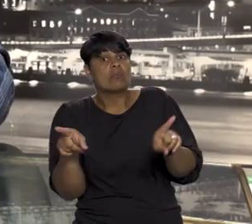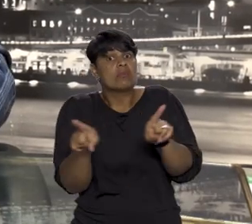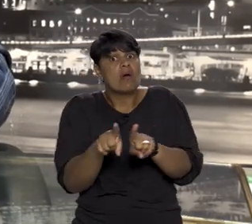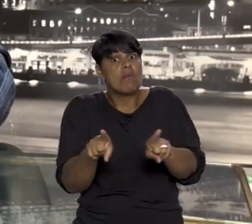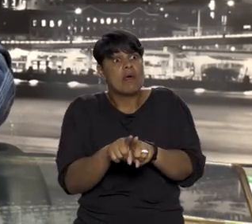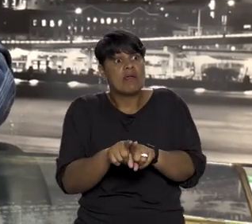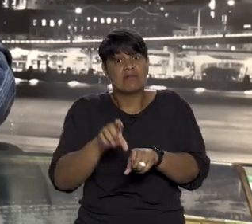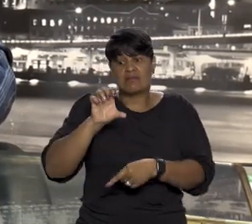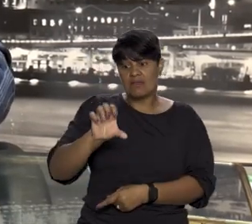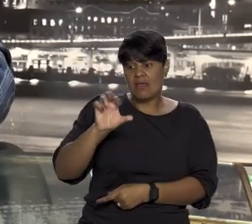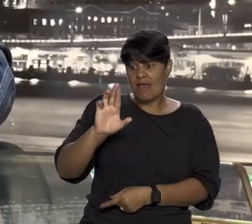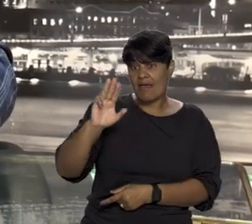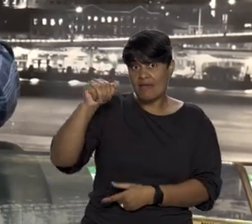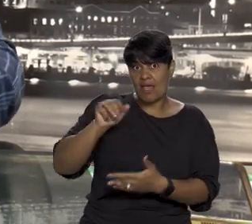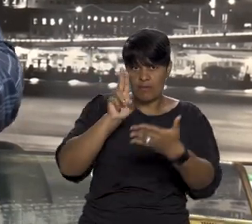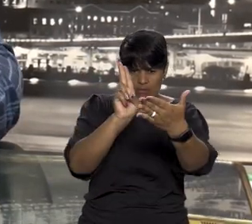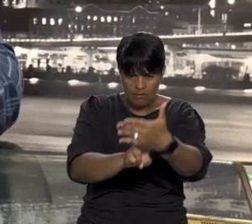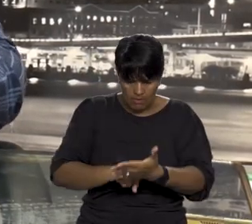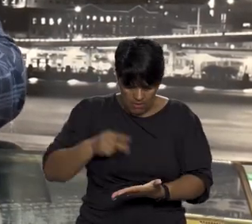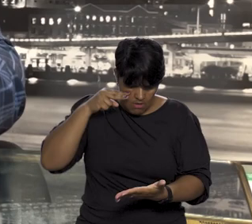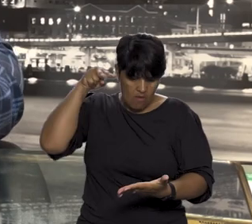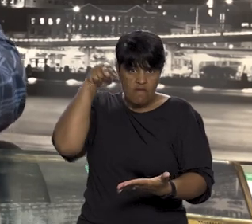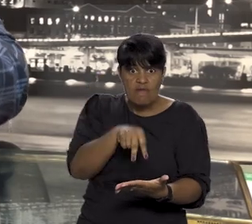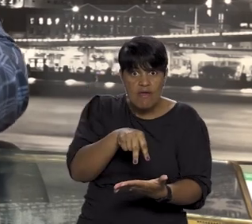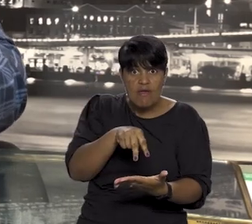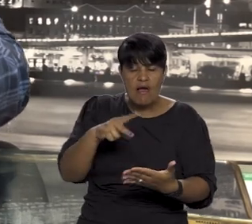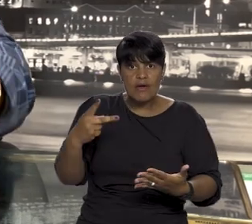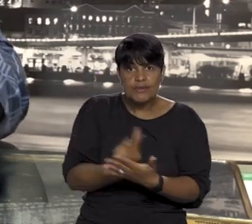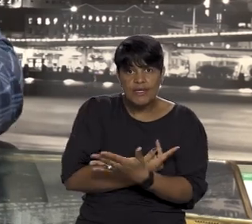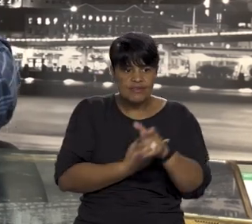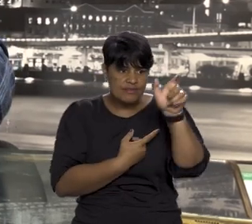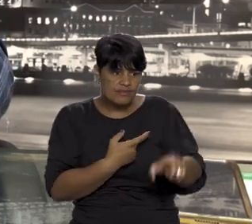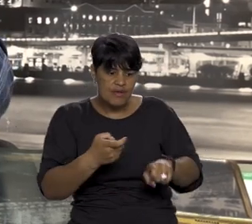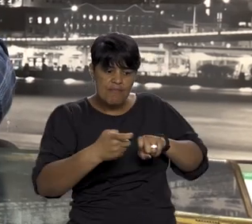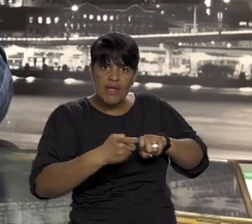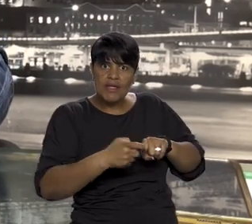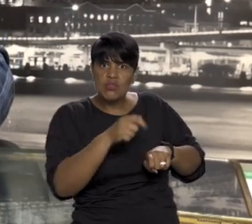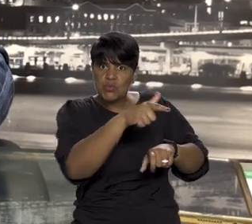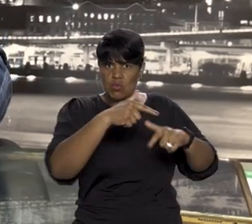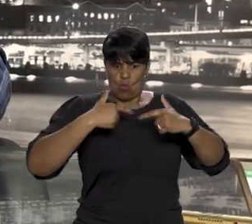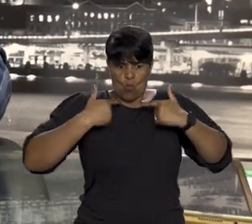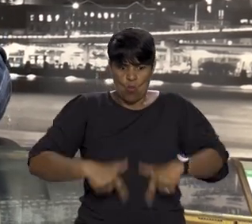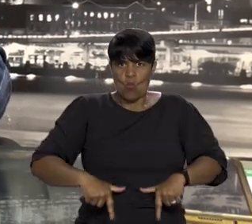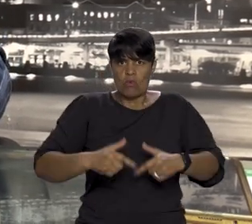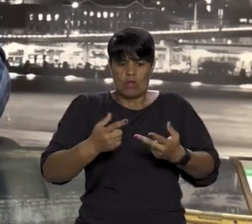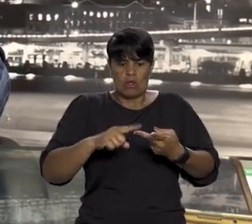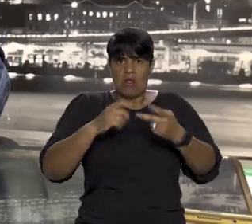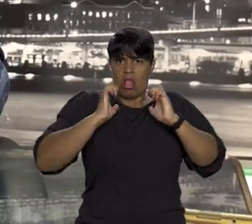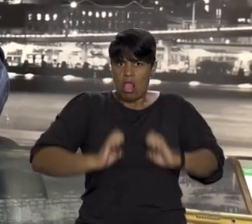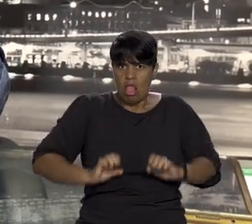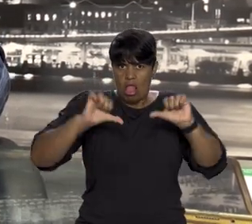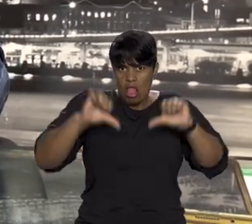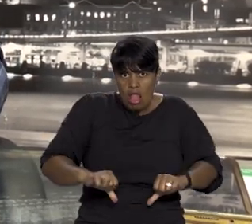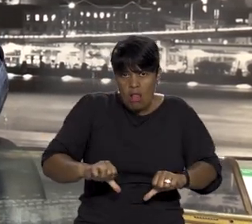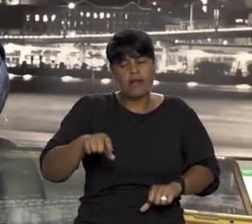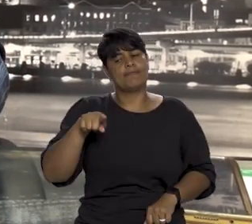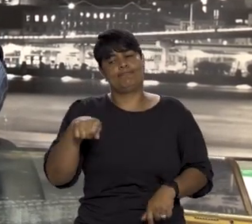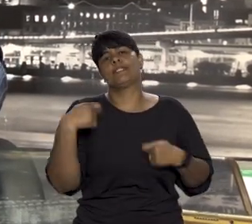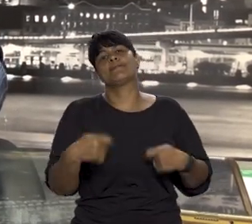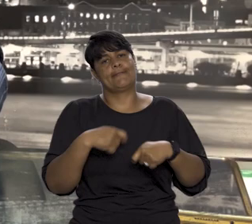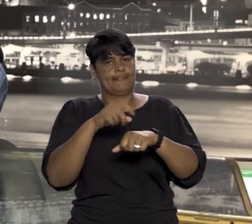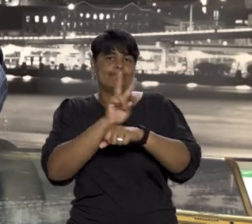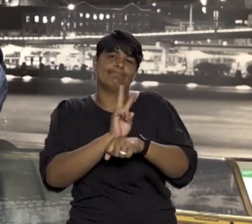tomar conhecimento de ofício que houve um exercício antiético da Medicina ele deve instalar uma sindicância